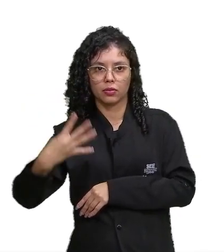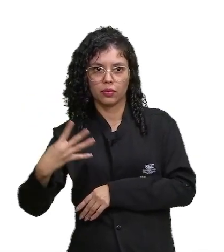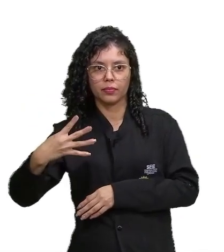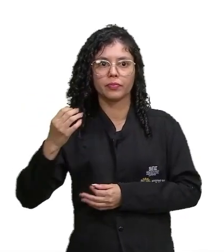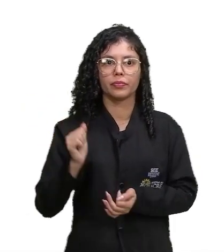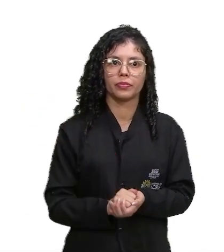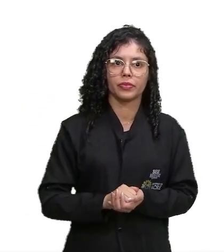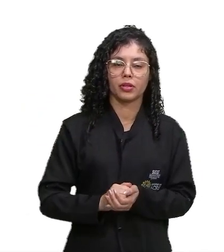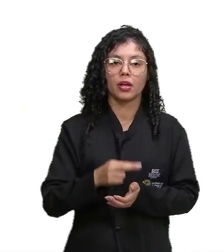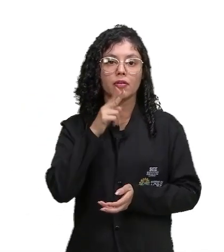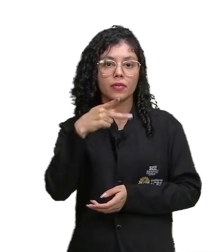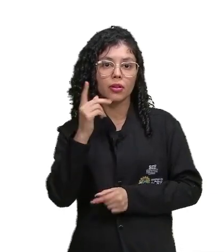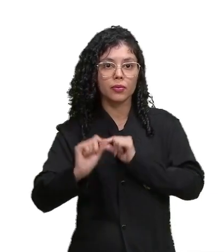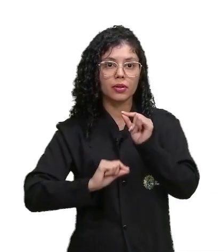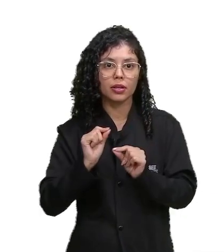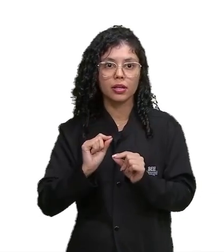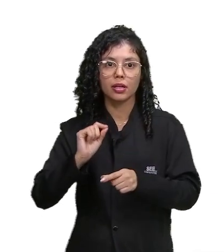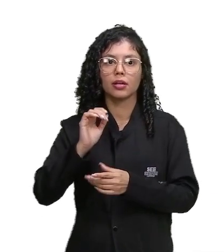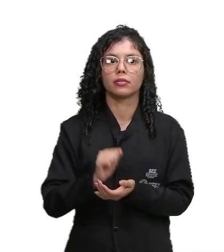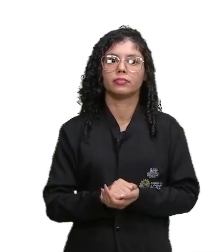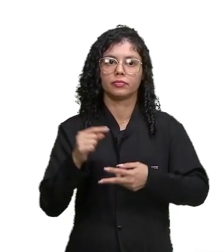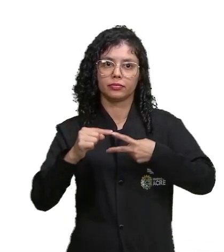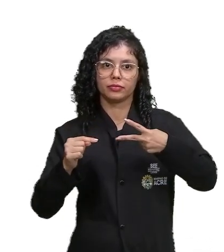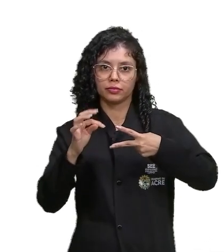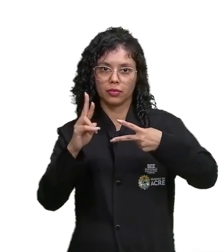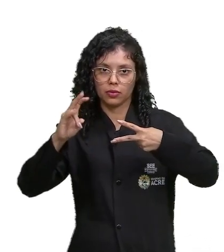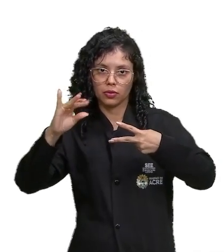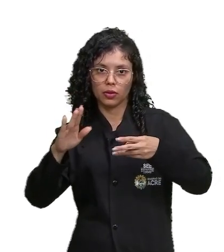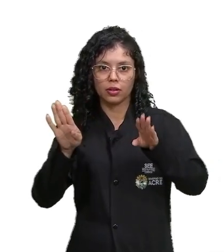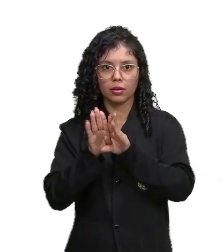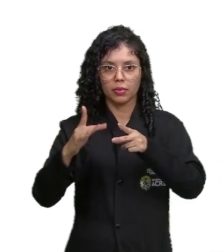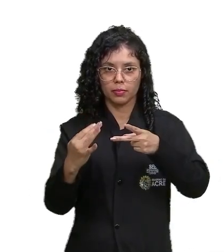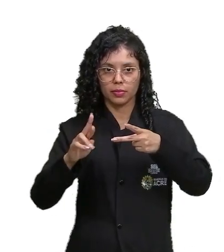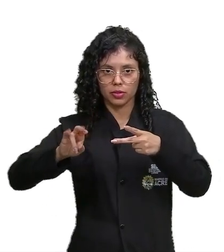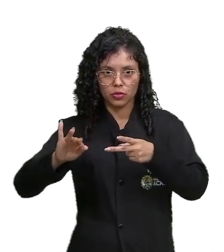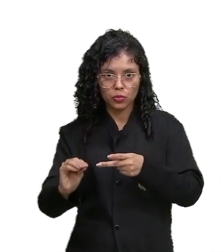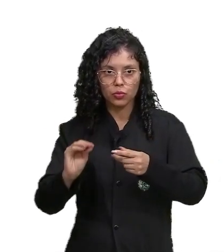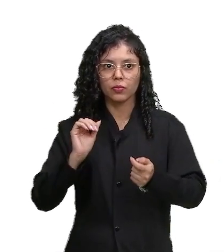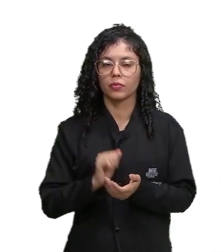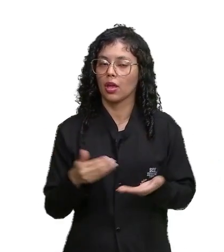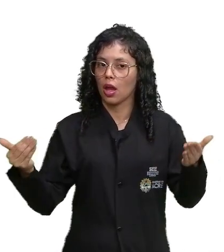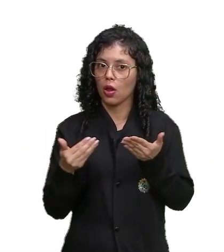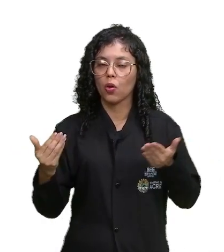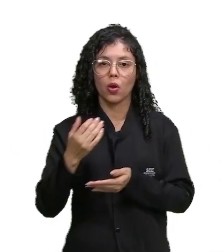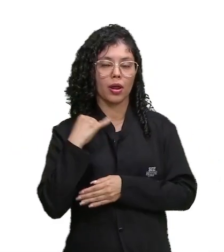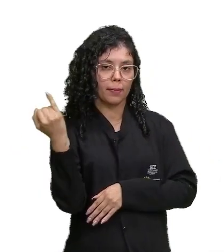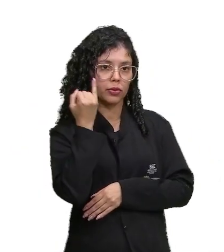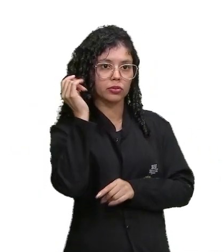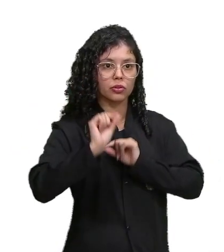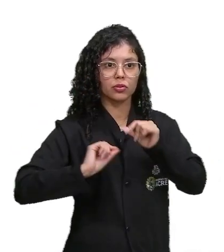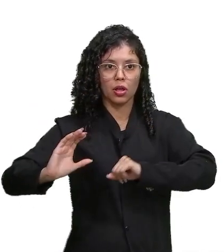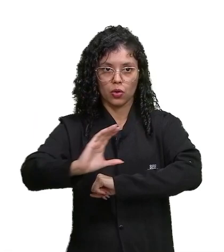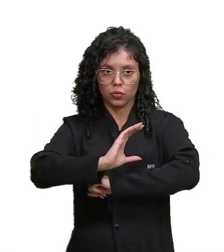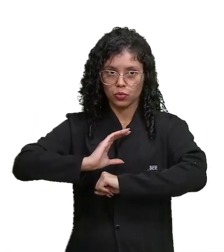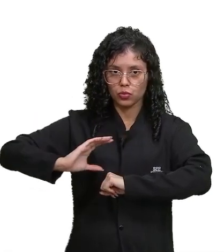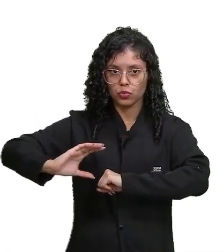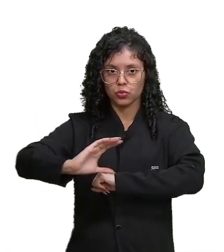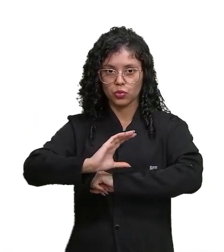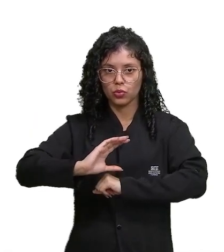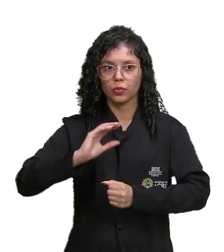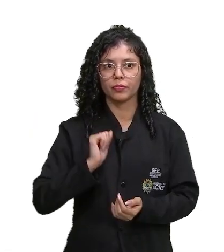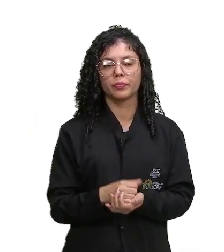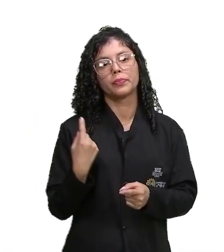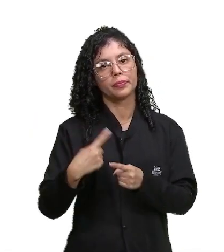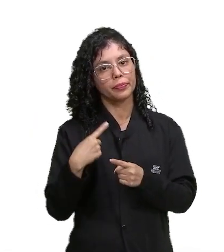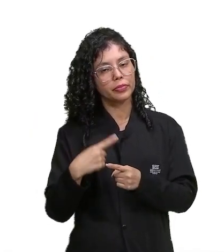falei, aos governos dos militares Deodoro da Fonseca e o Floriano Peixoto. Nesse momento agora é importante a Constituição. Por quê? A